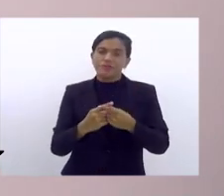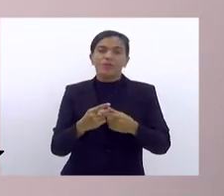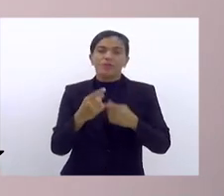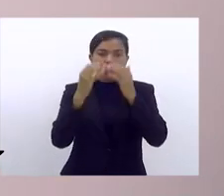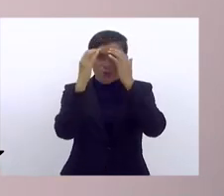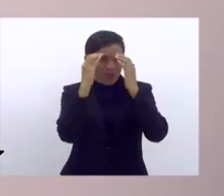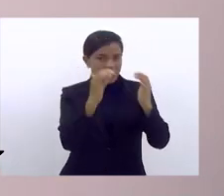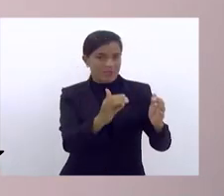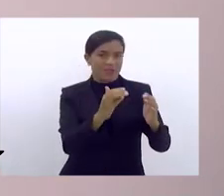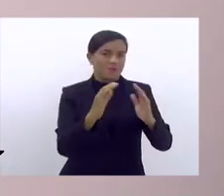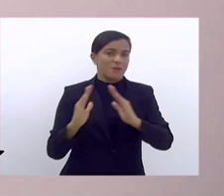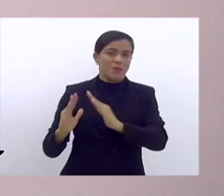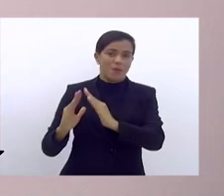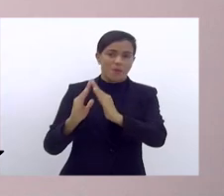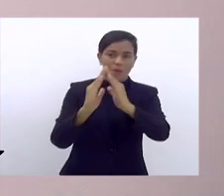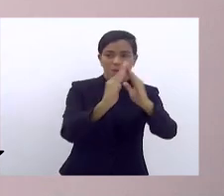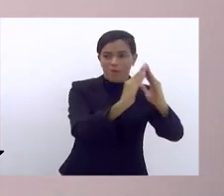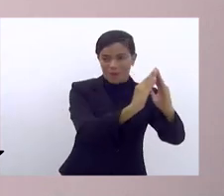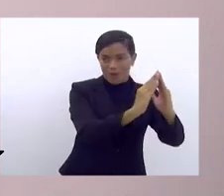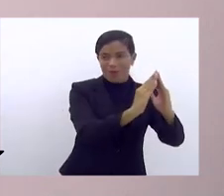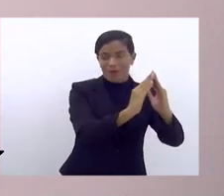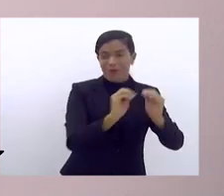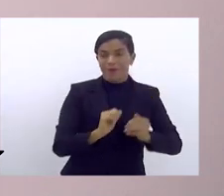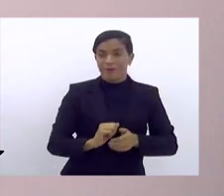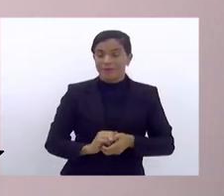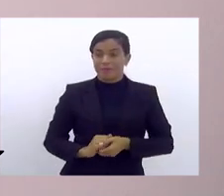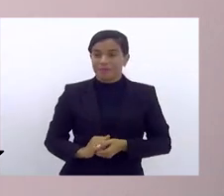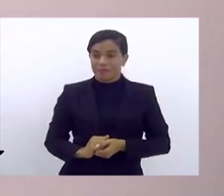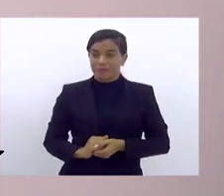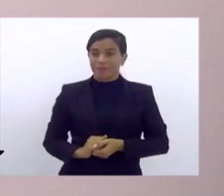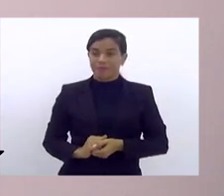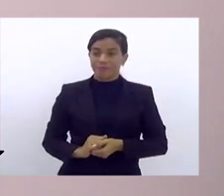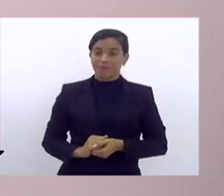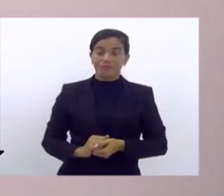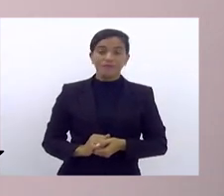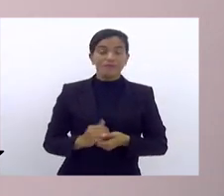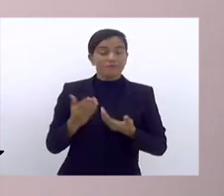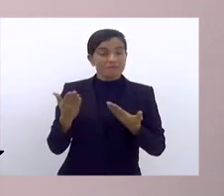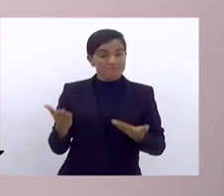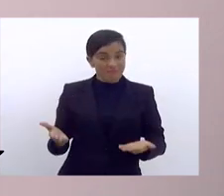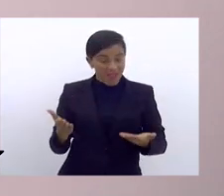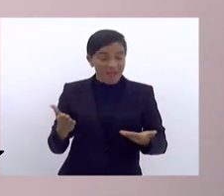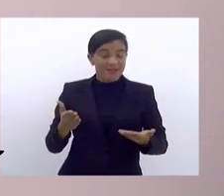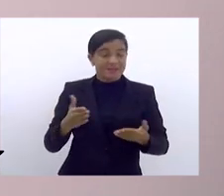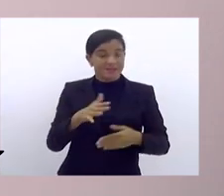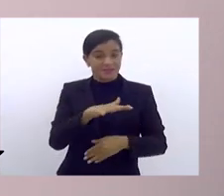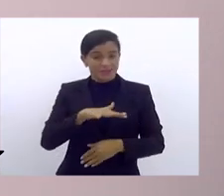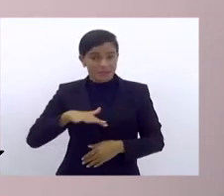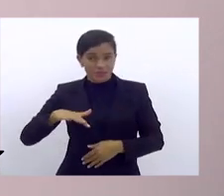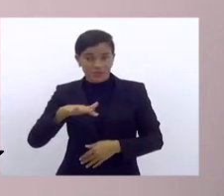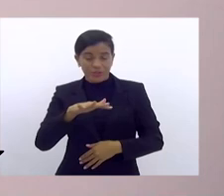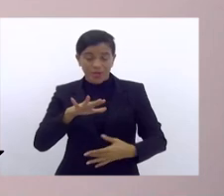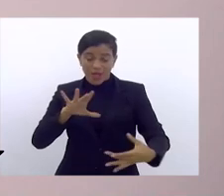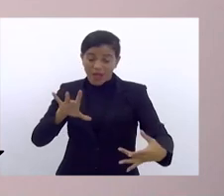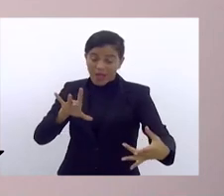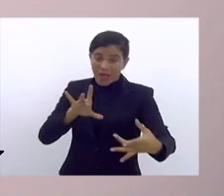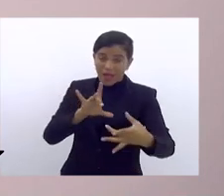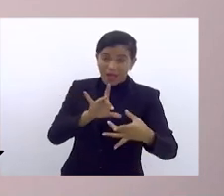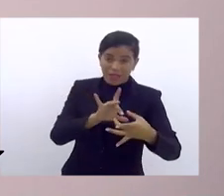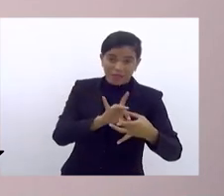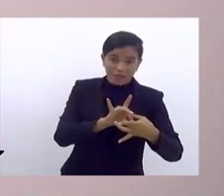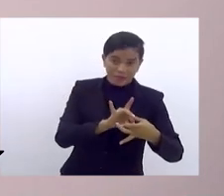respeito dos moradores e essas incursões associadas